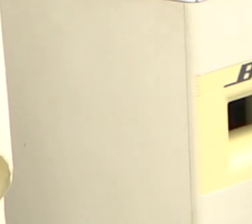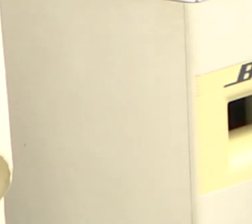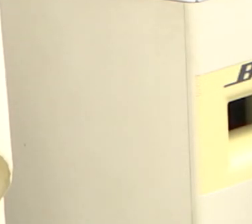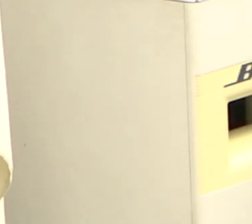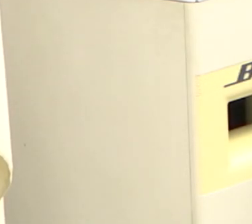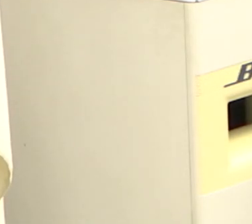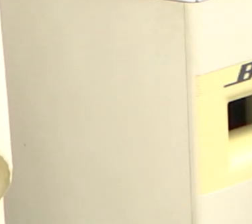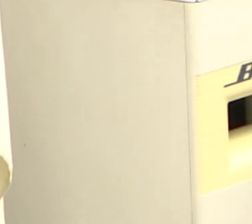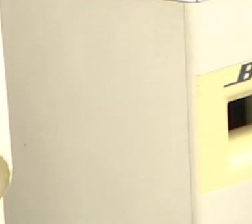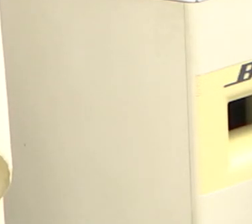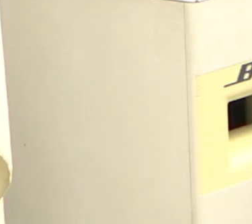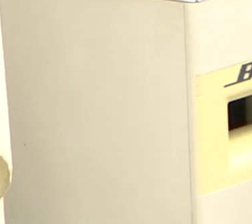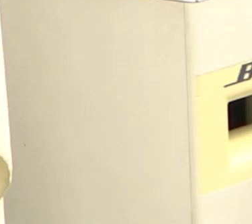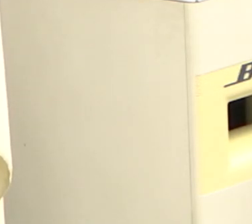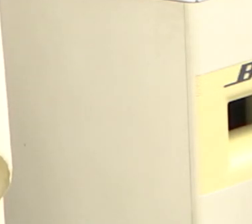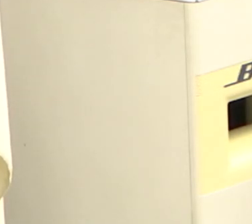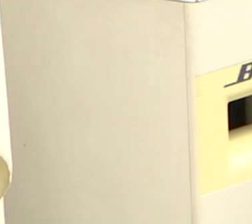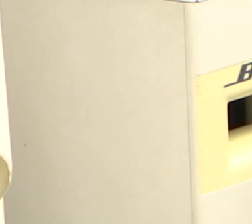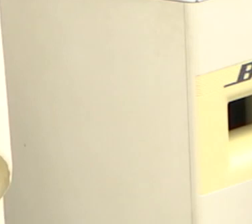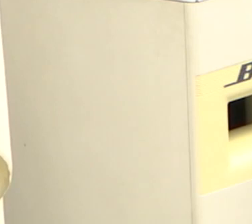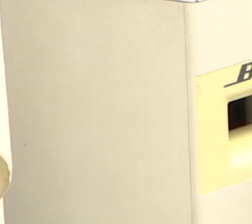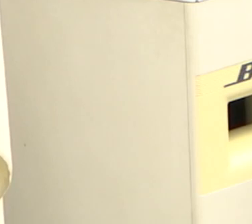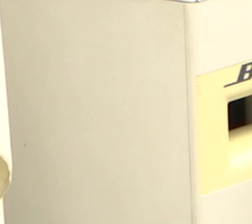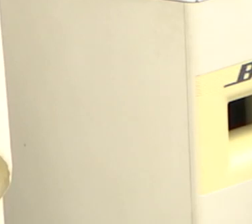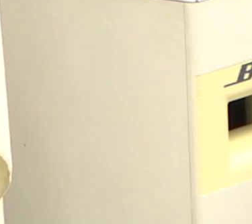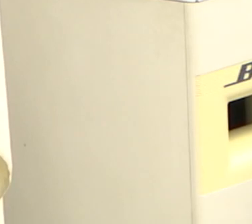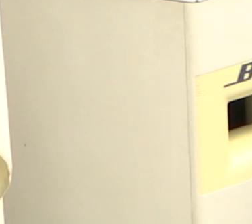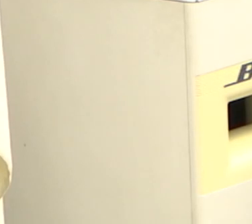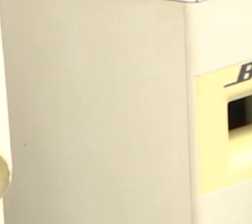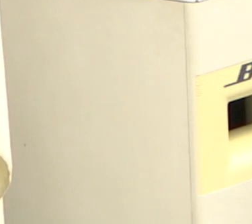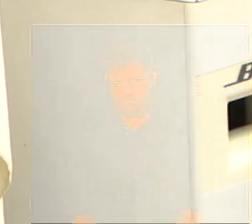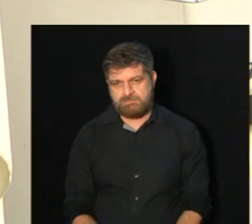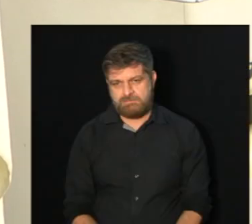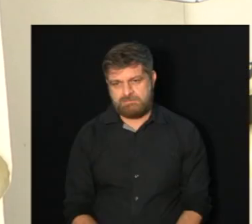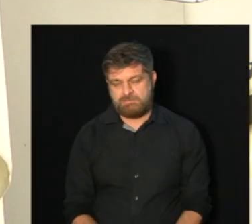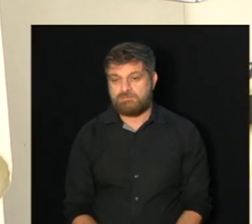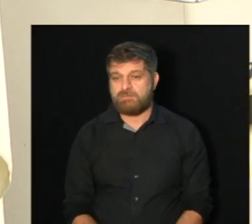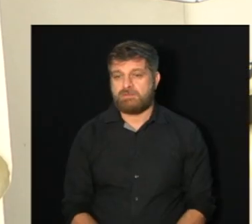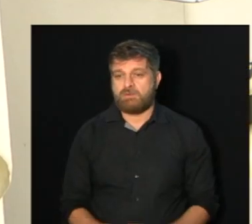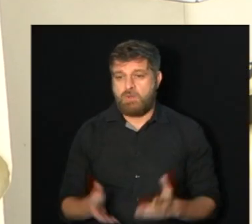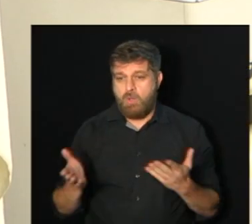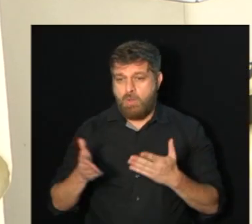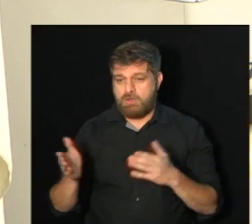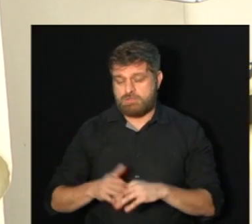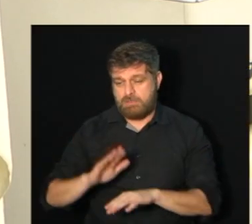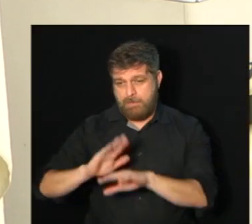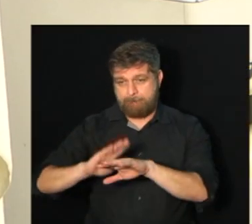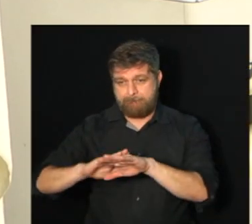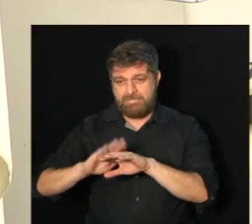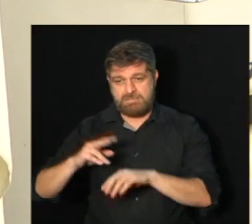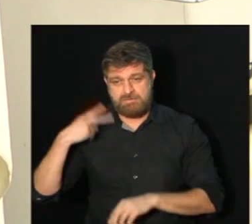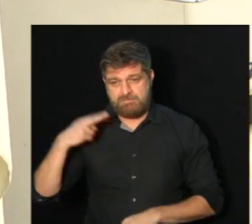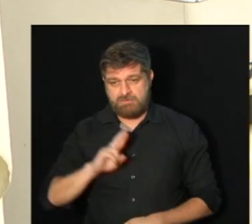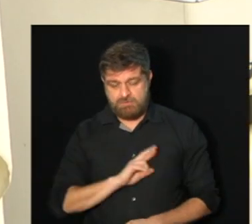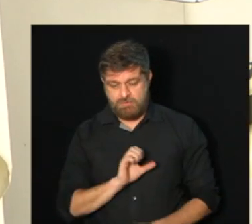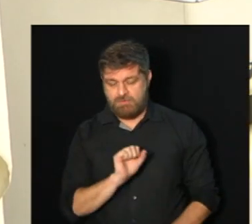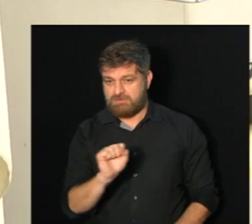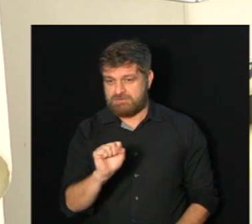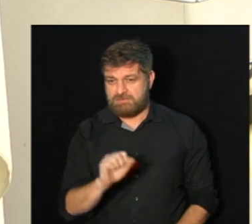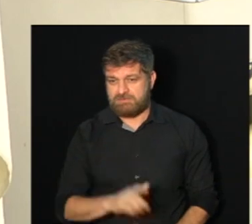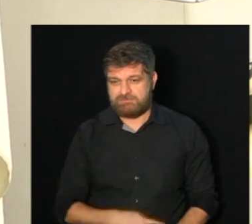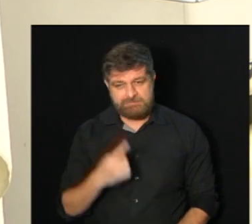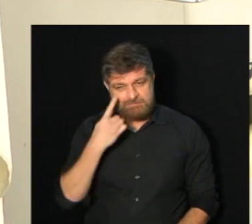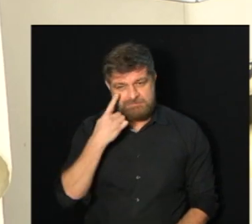do Dia do Rádio Amador, comemorado no dia 5 de novembro. Esta é uma iniciativa do vereador Luiz Rossini.